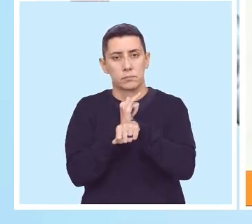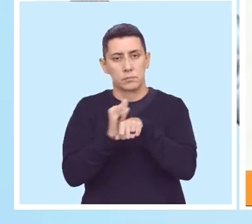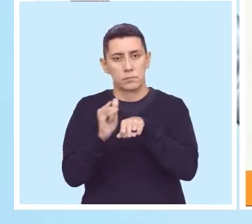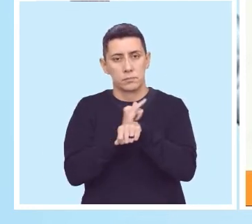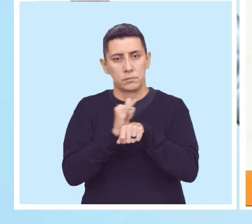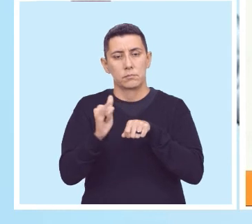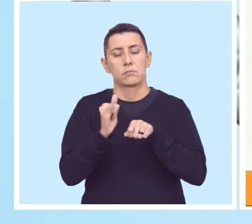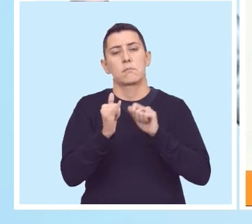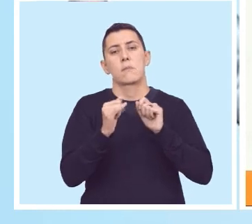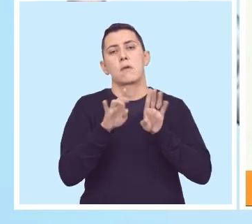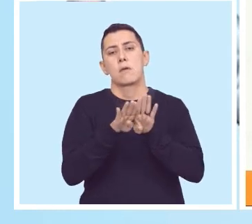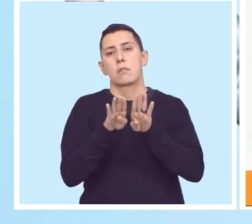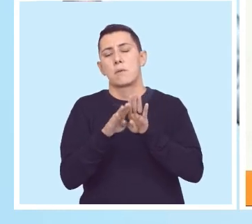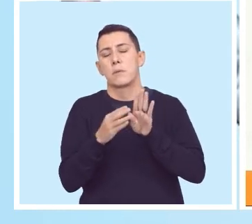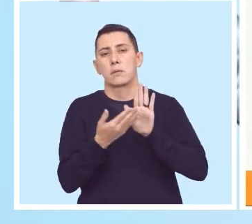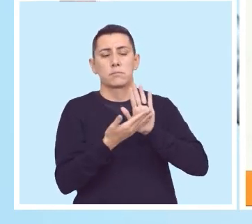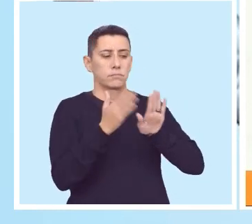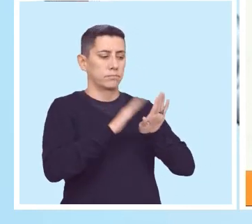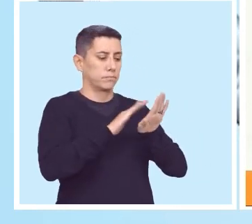algoritmos,